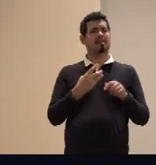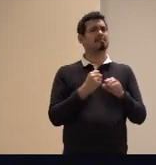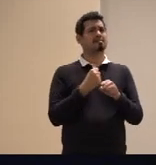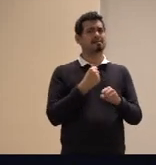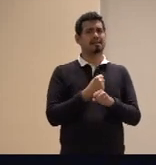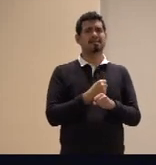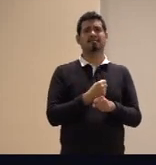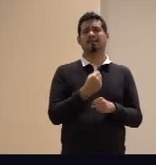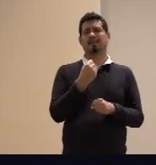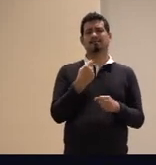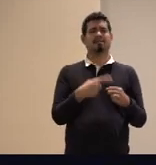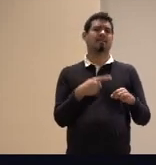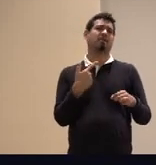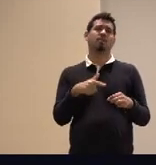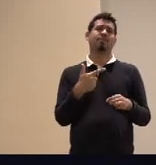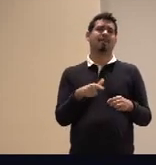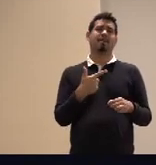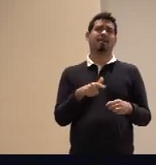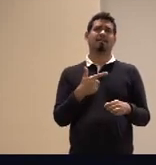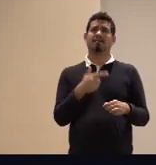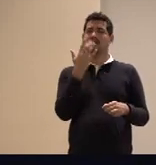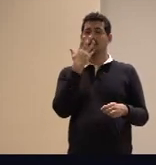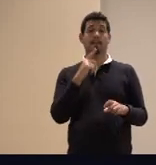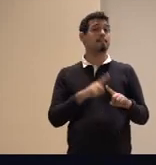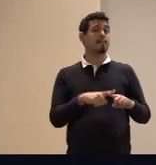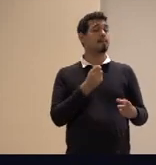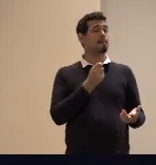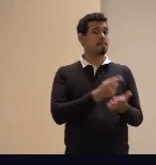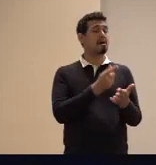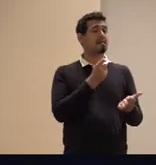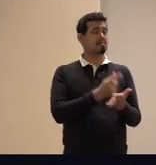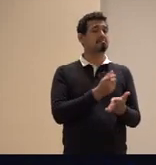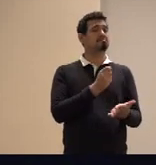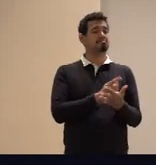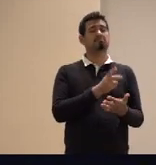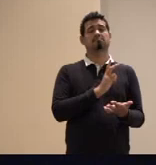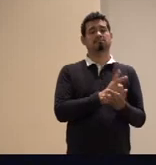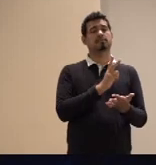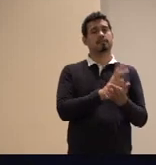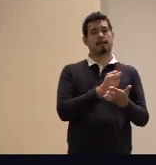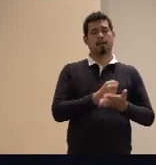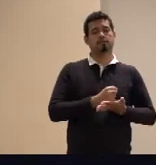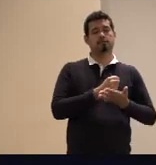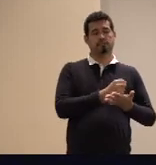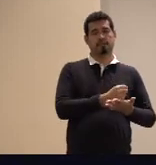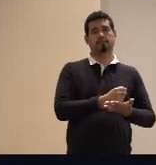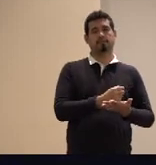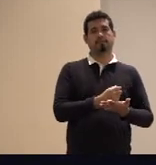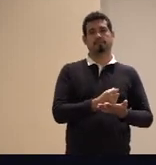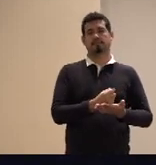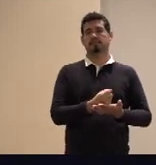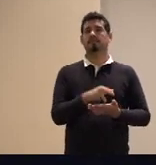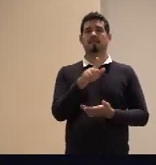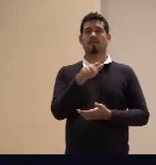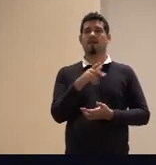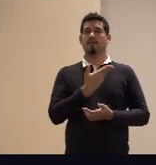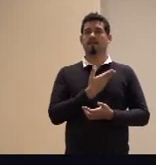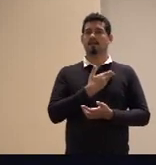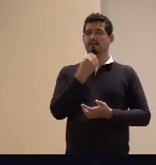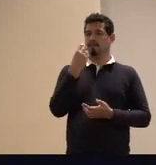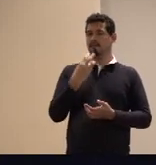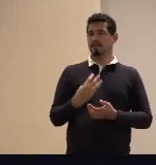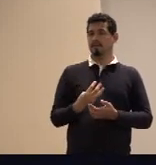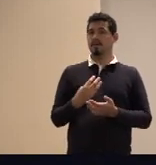não tem, que um município não tem crianças, mas mesmo assim eles colaboram. Como a colega falou, né,